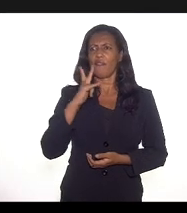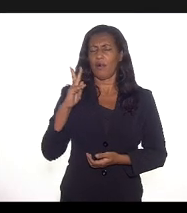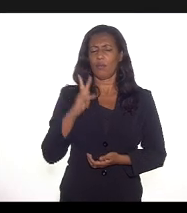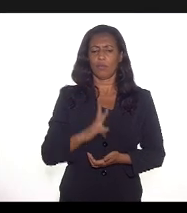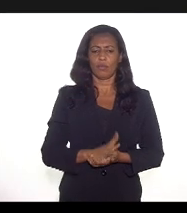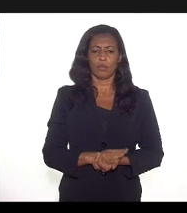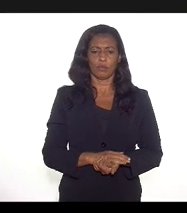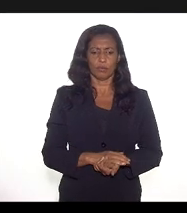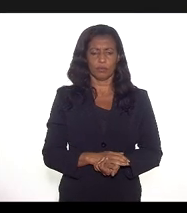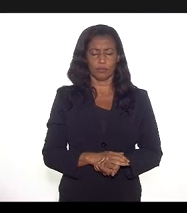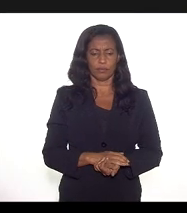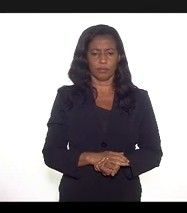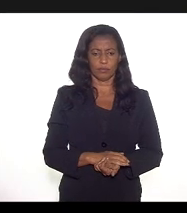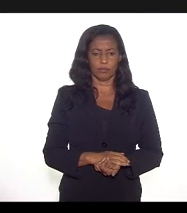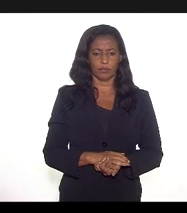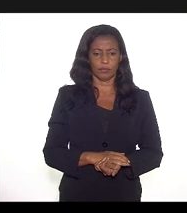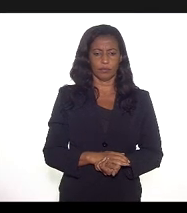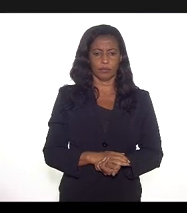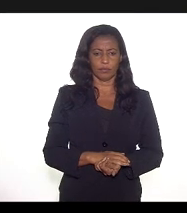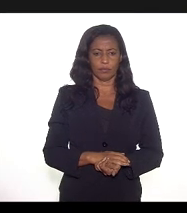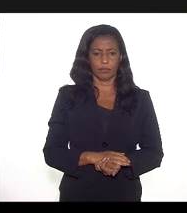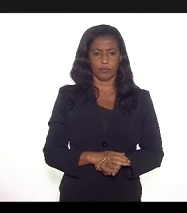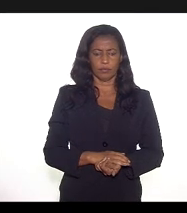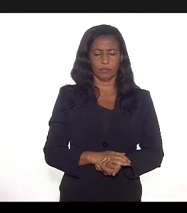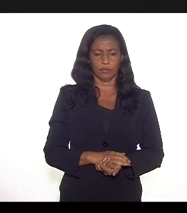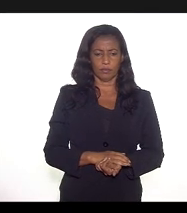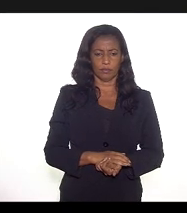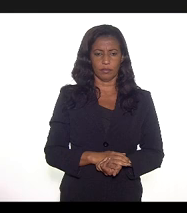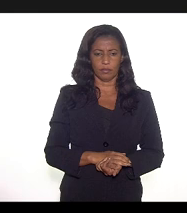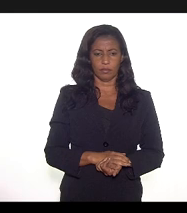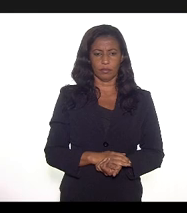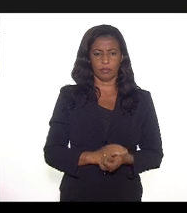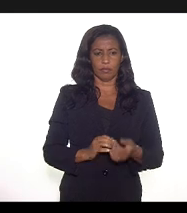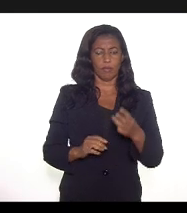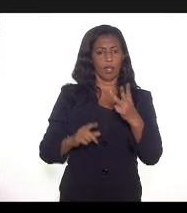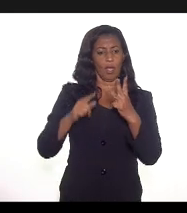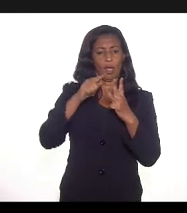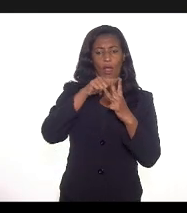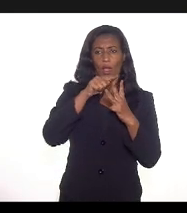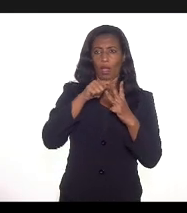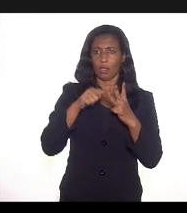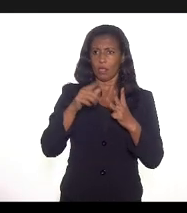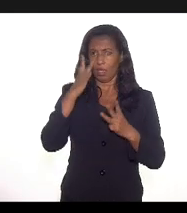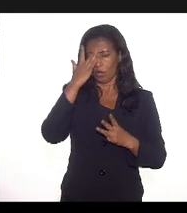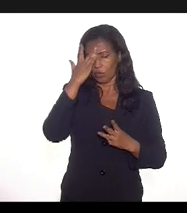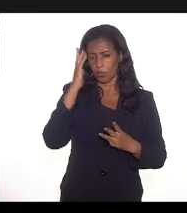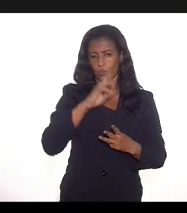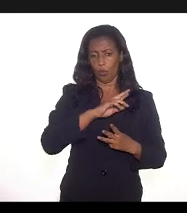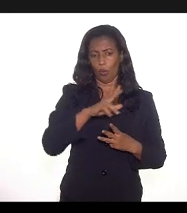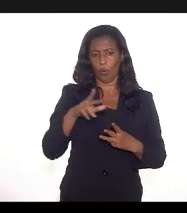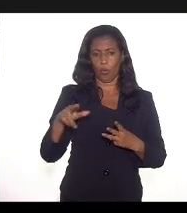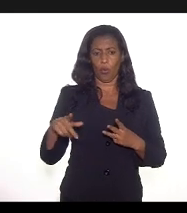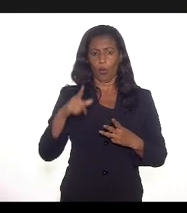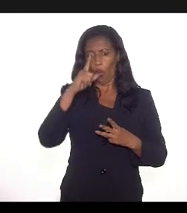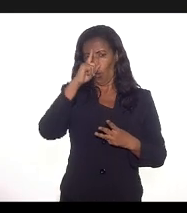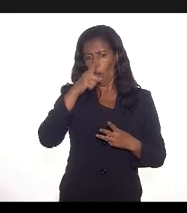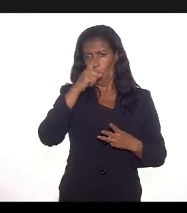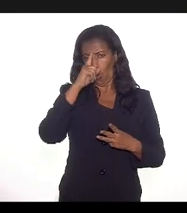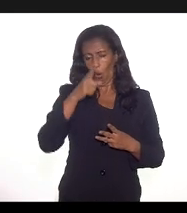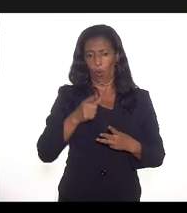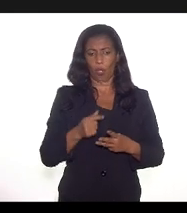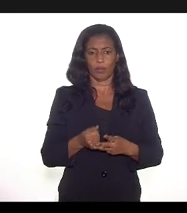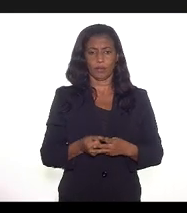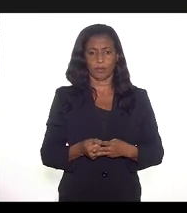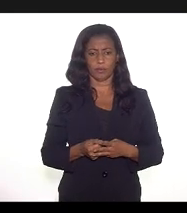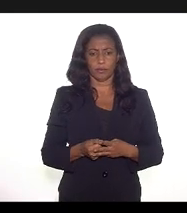Não vou conceder. Presidente, Vossa Excelência já falou, eu abri para três parlamentares de Vossa Excelência. Questão de ordem, toda vez que ele levantar uma